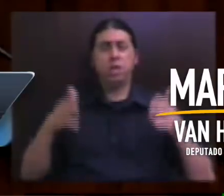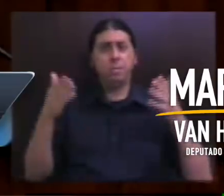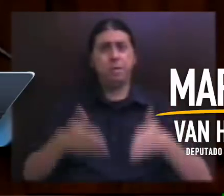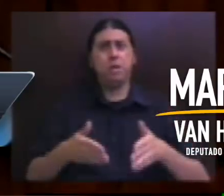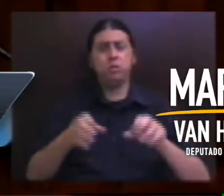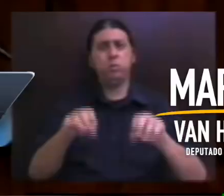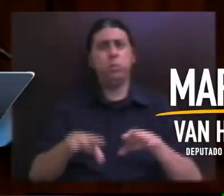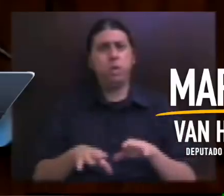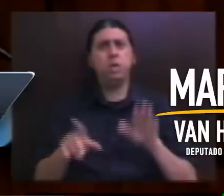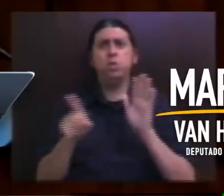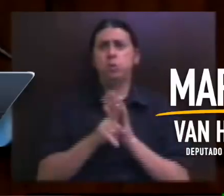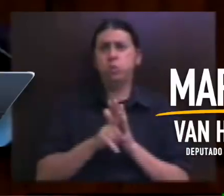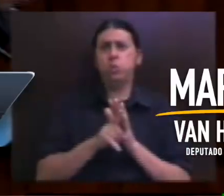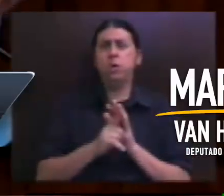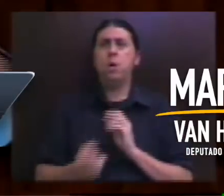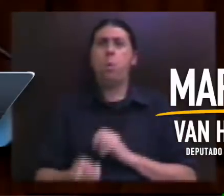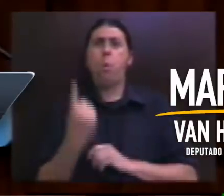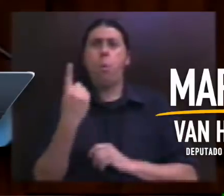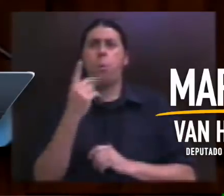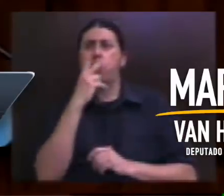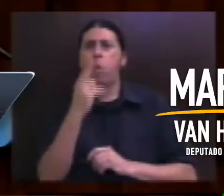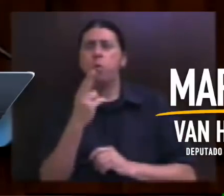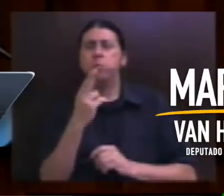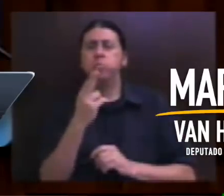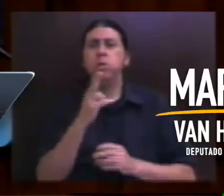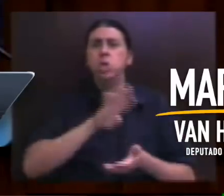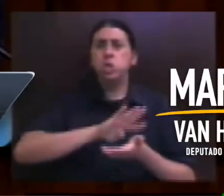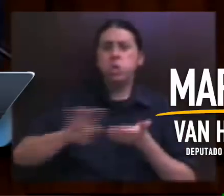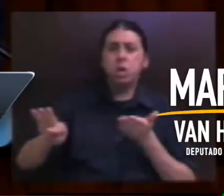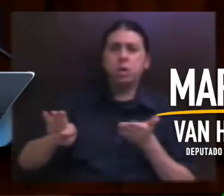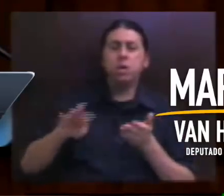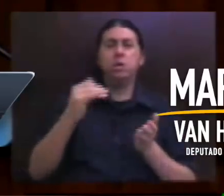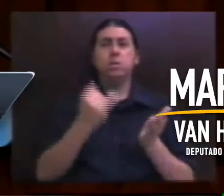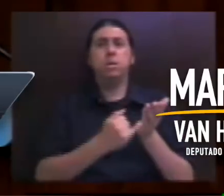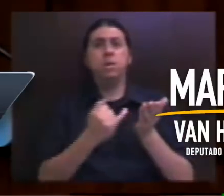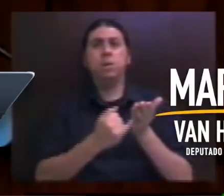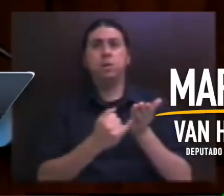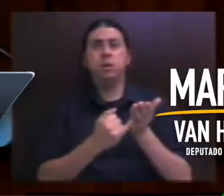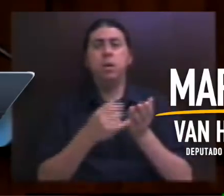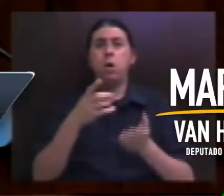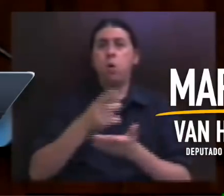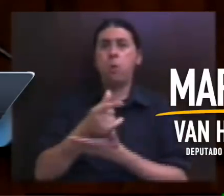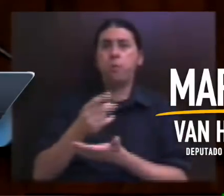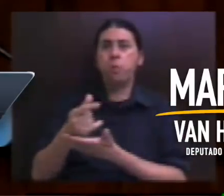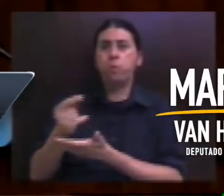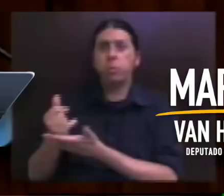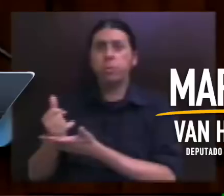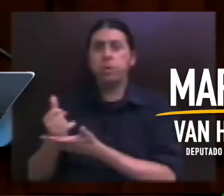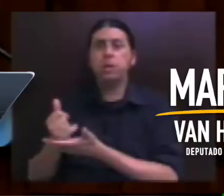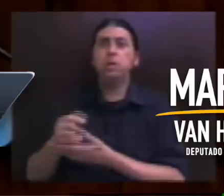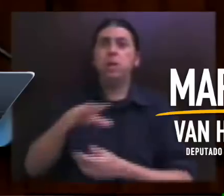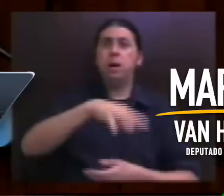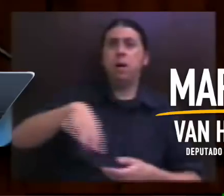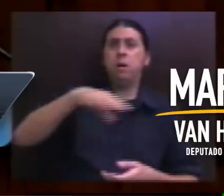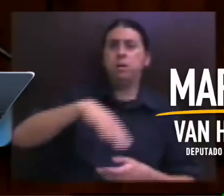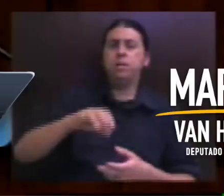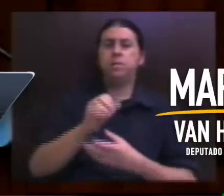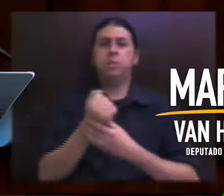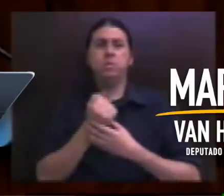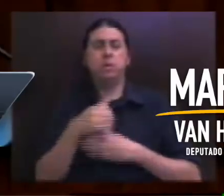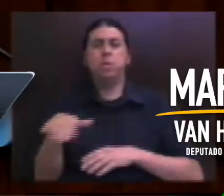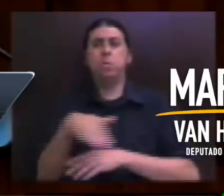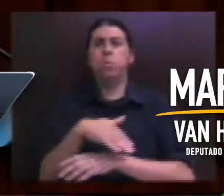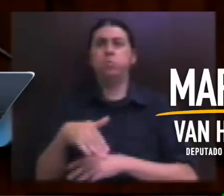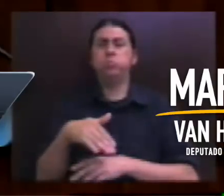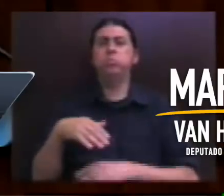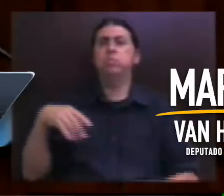encaminhados para a Assembleia Legislativa, é um que isenta de ICM as compras para a área da segurança pública. E PT,